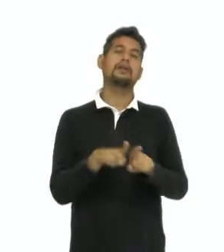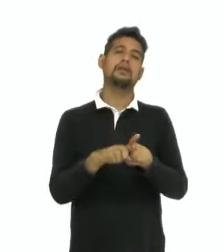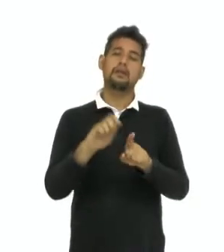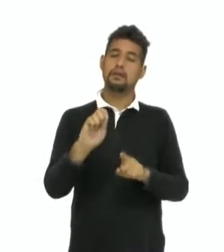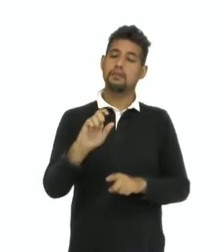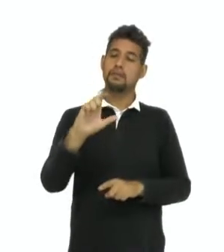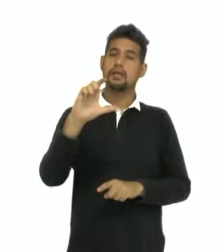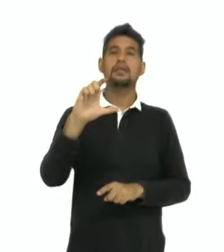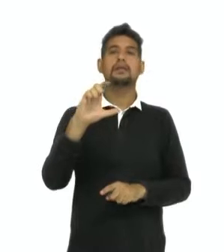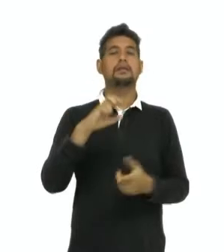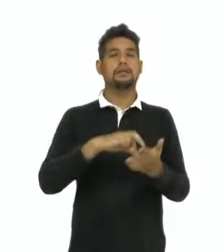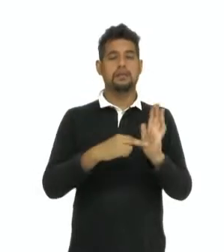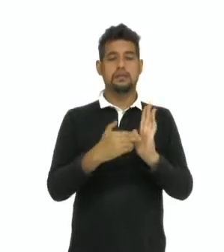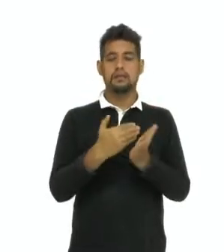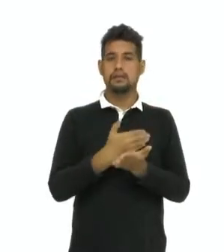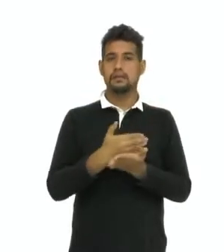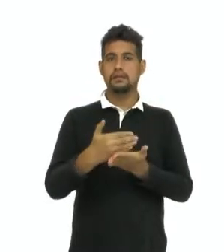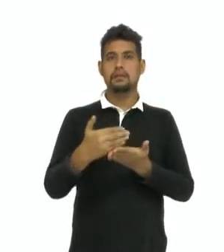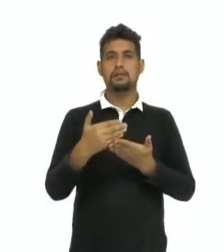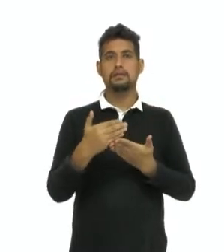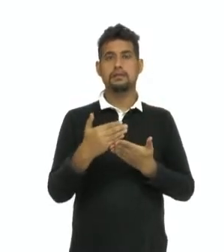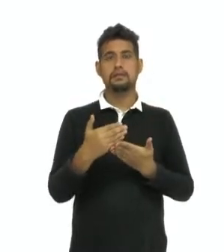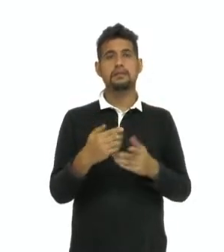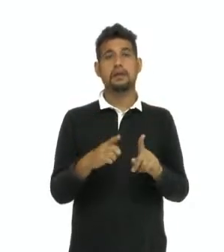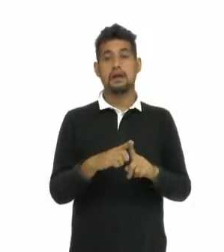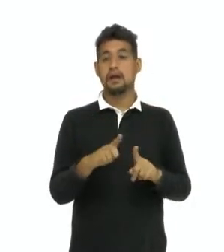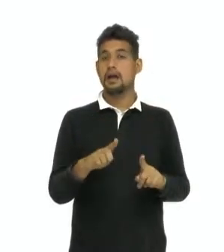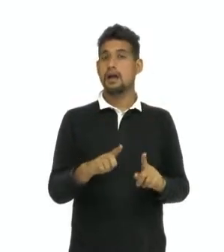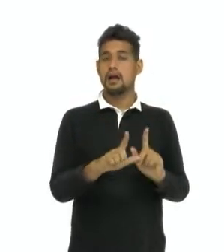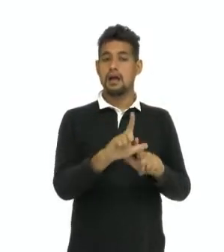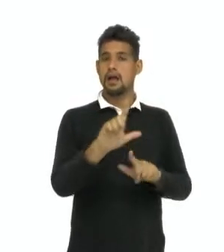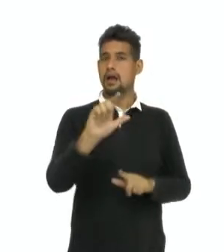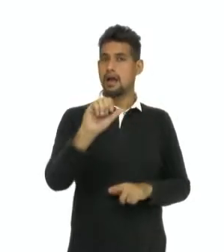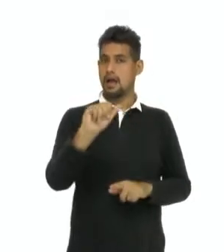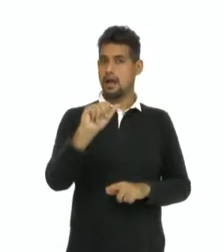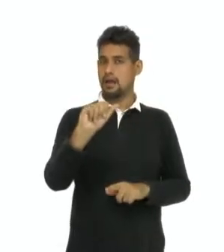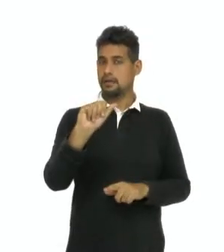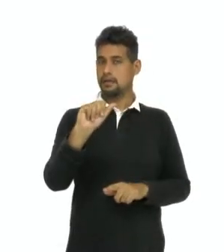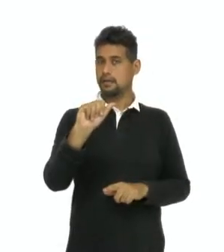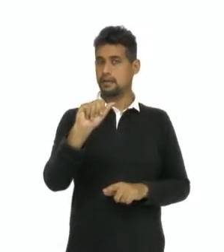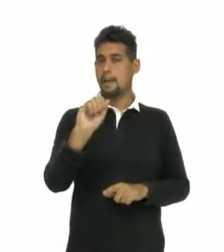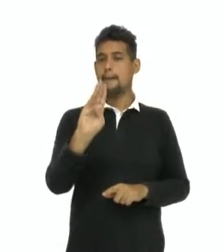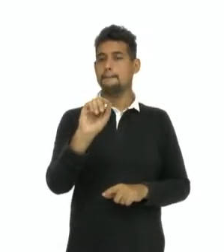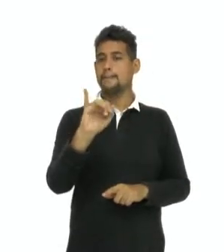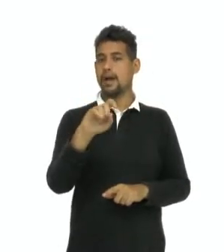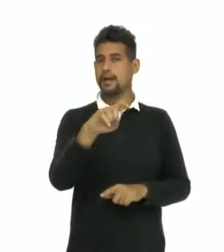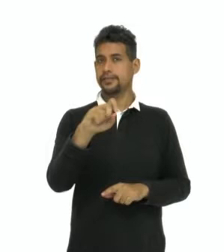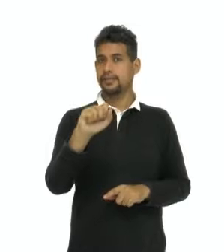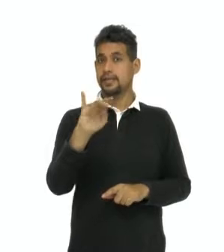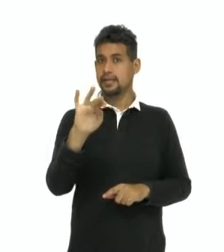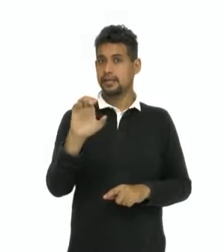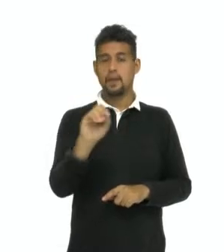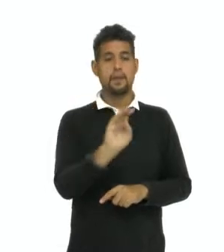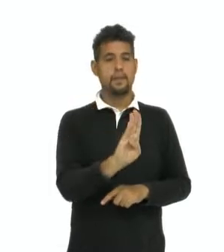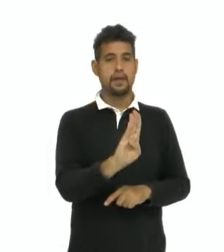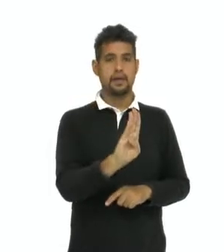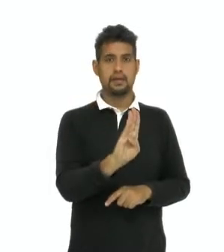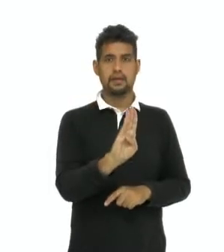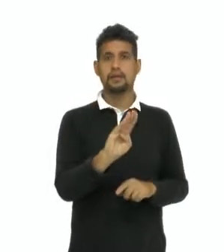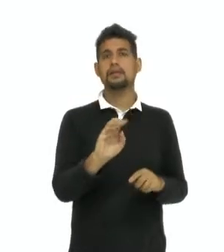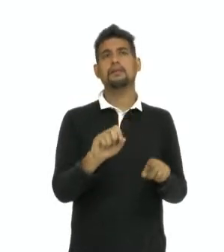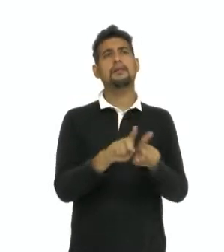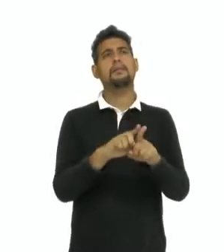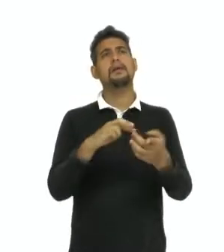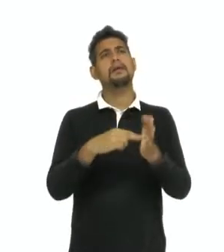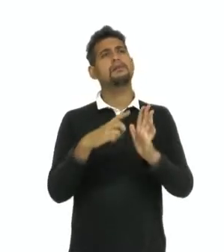baterias, inicialmente eram designadas pelas letras A, baixa tensão, e B, de alta tensão. Com a evolução das